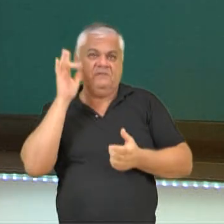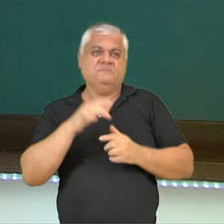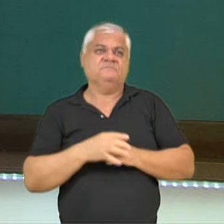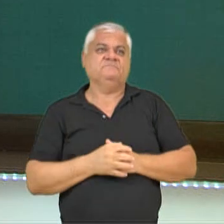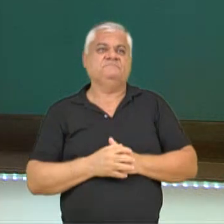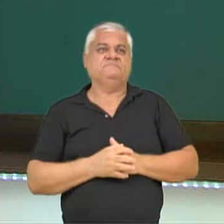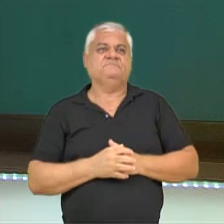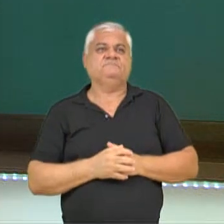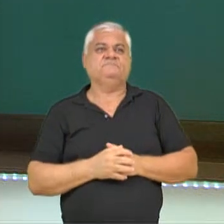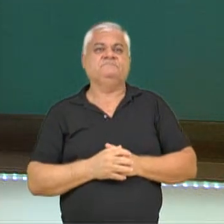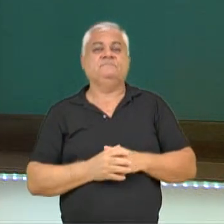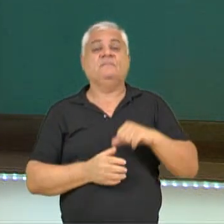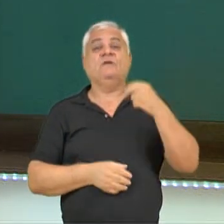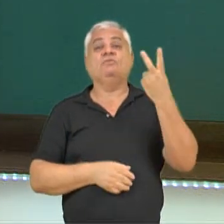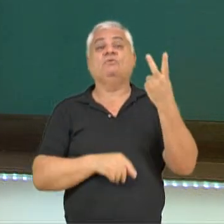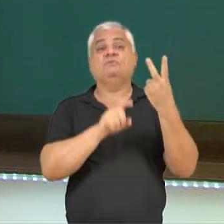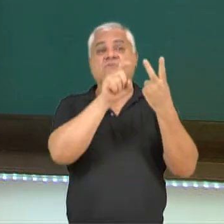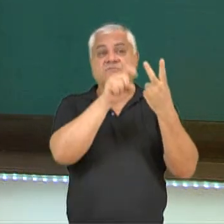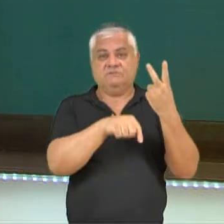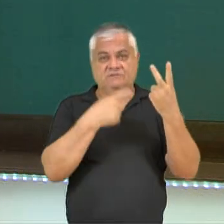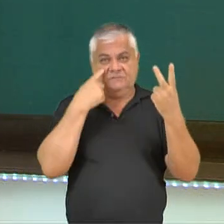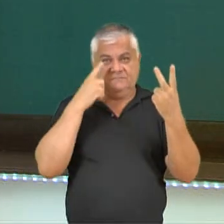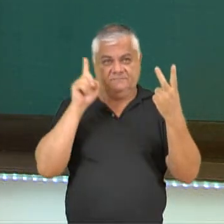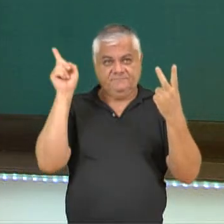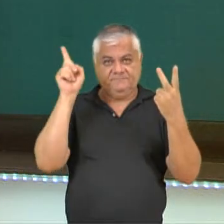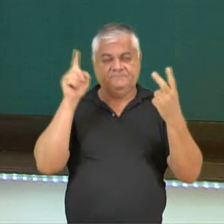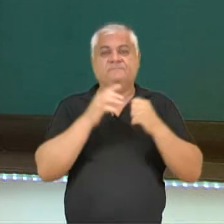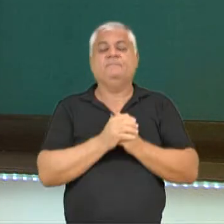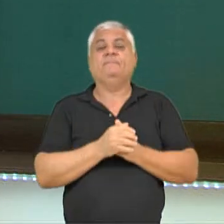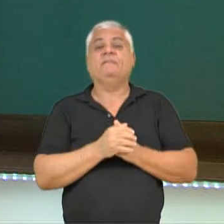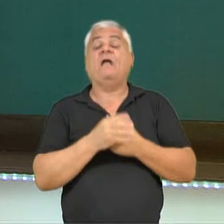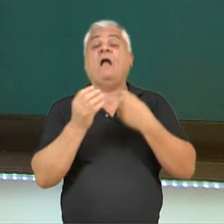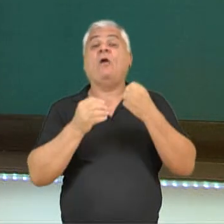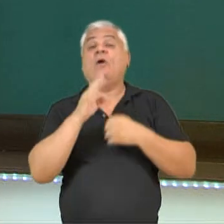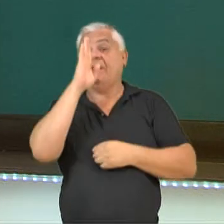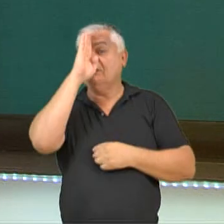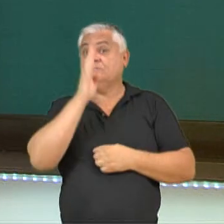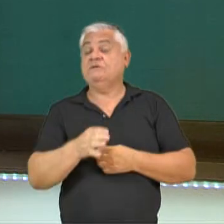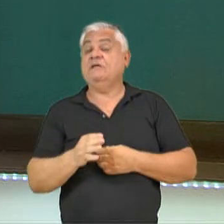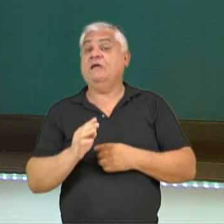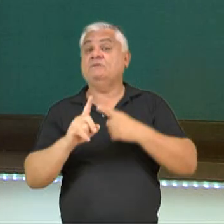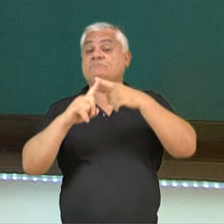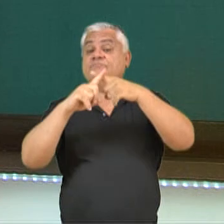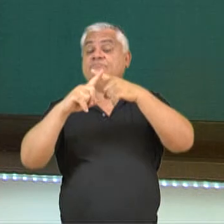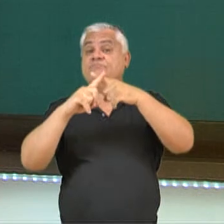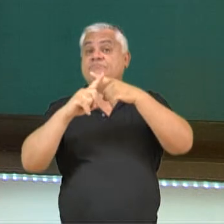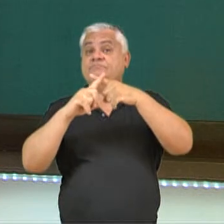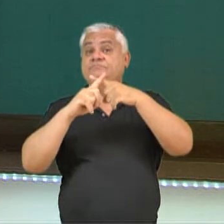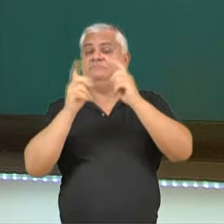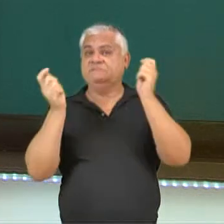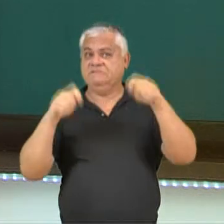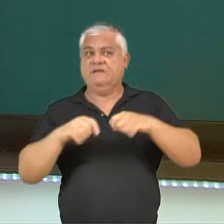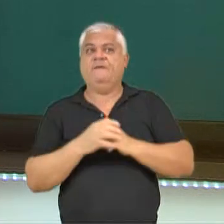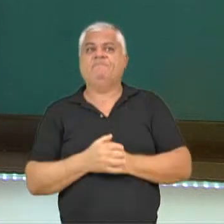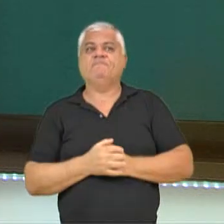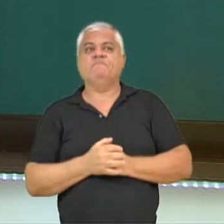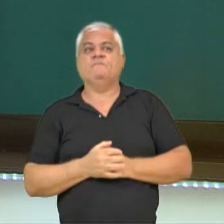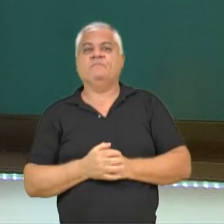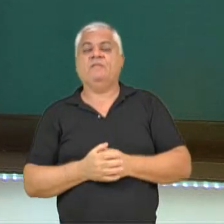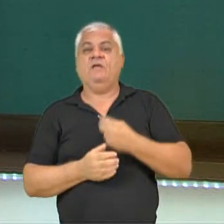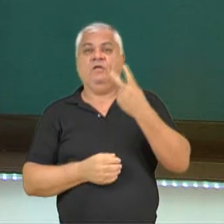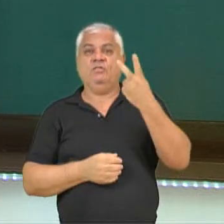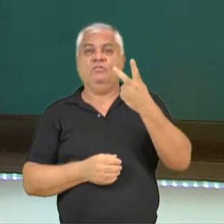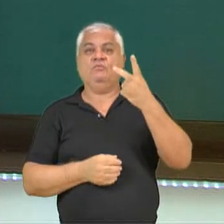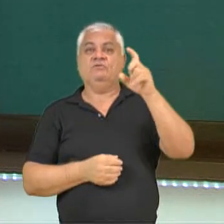solução. Beleza, eu fiz isso aqui, então agora vamos fazer as multiplicações que são em número, né? Que eu posso fazer a conta. Então,